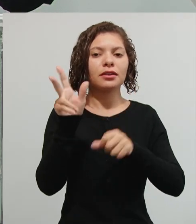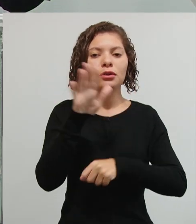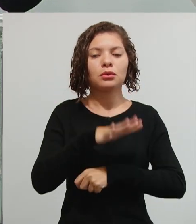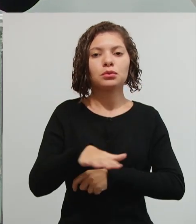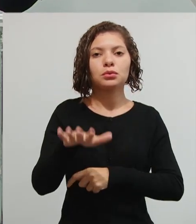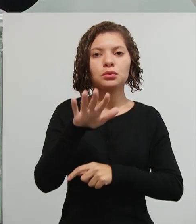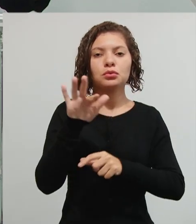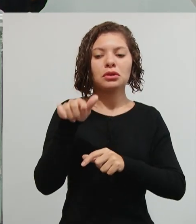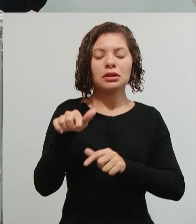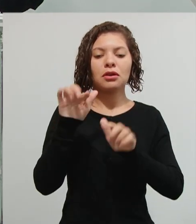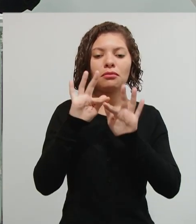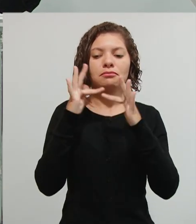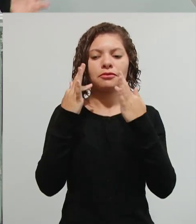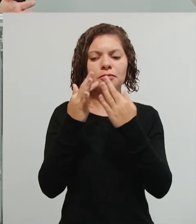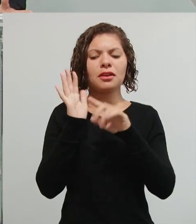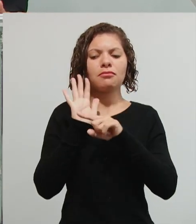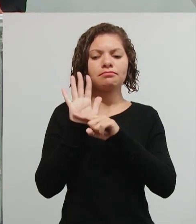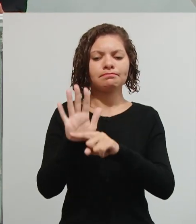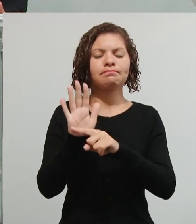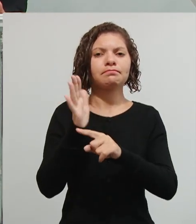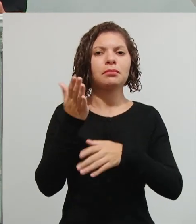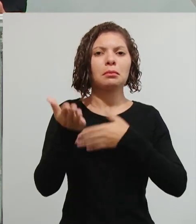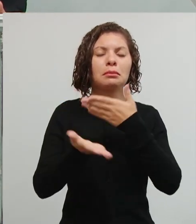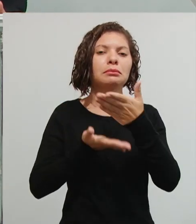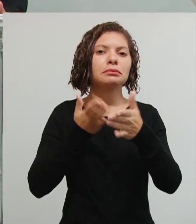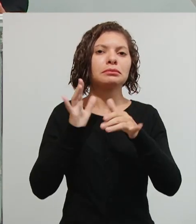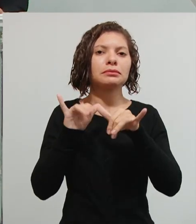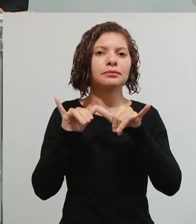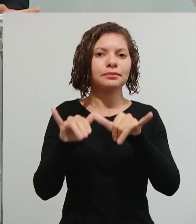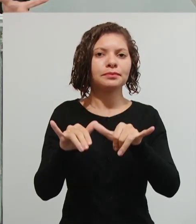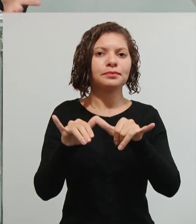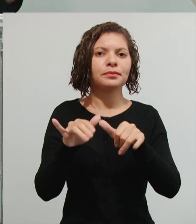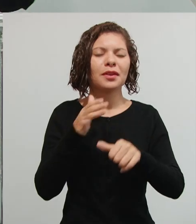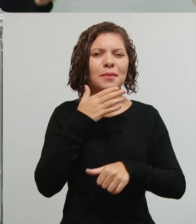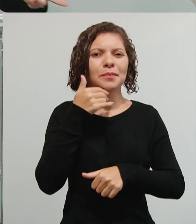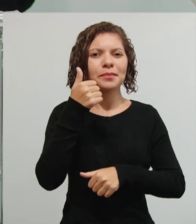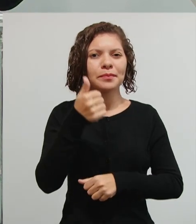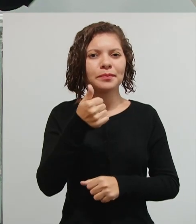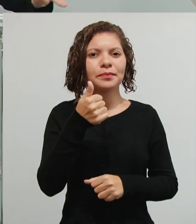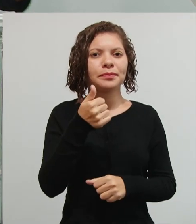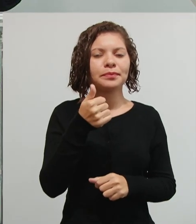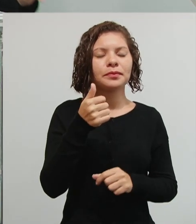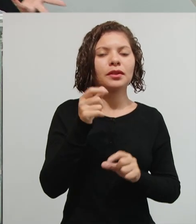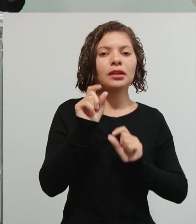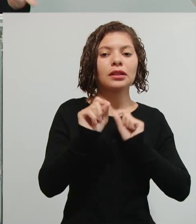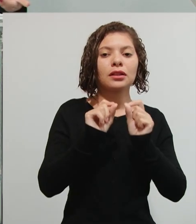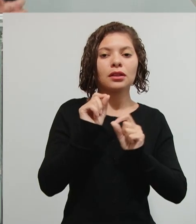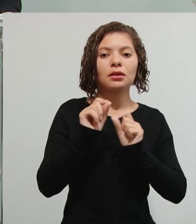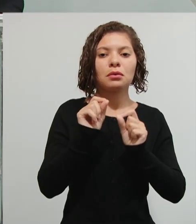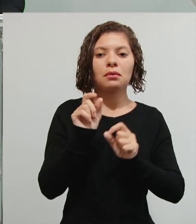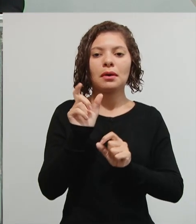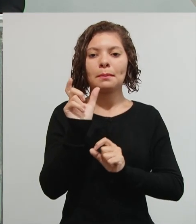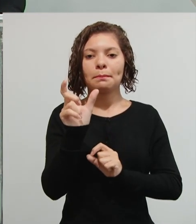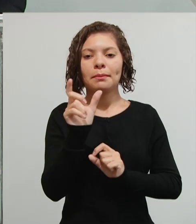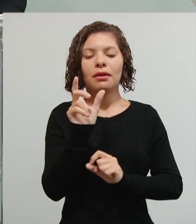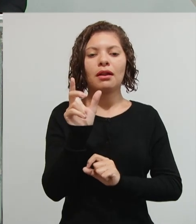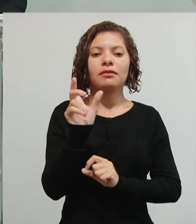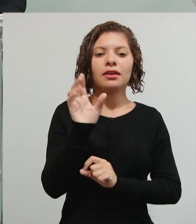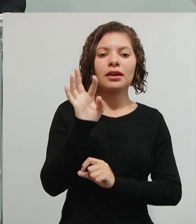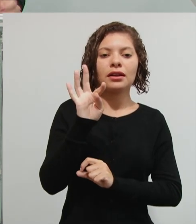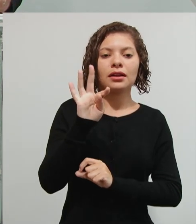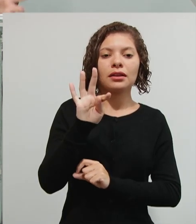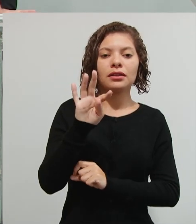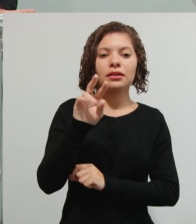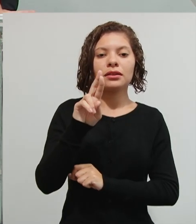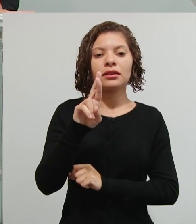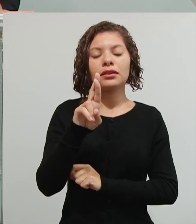família, gerando lucros para pequenos comerciantes. Esse é o tipo de trade-off que a gente sempre vai enfrentar.